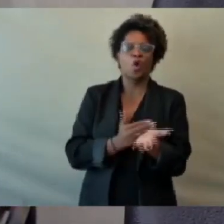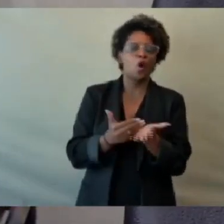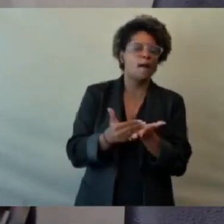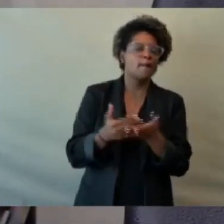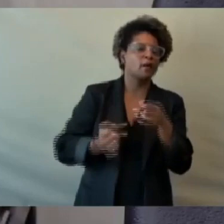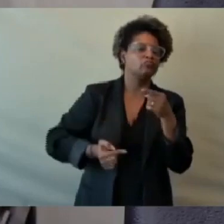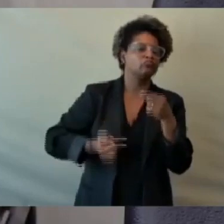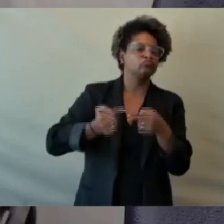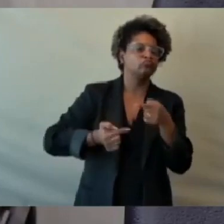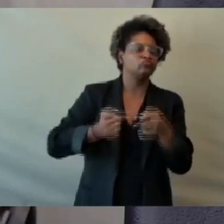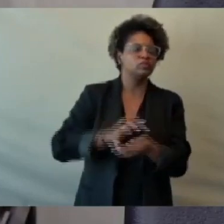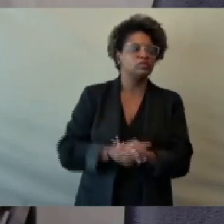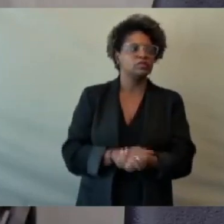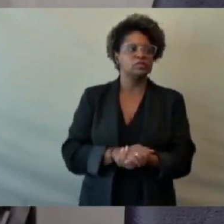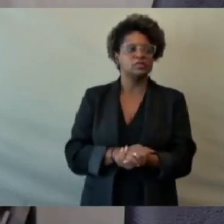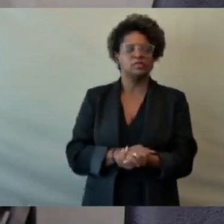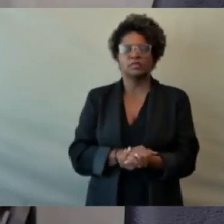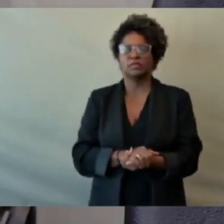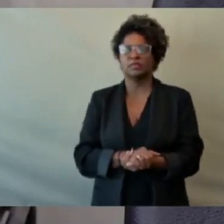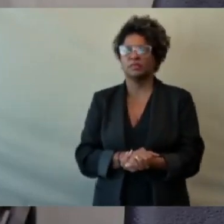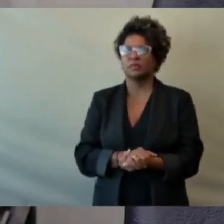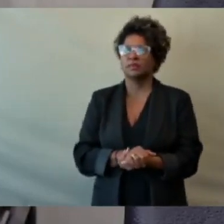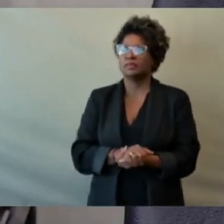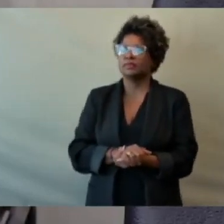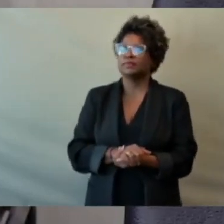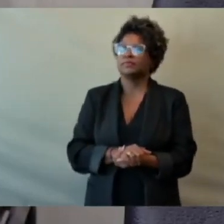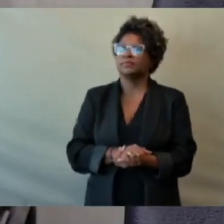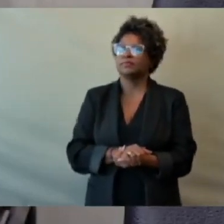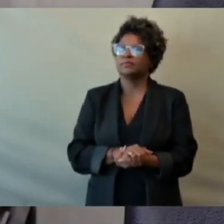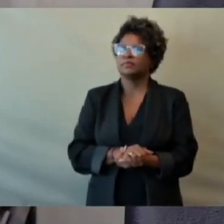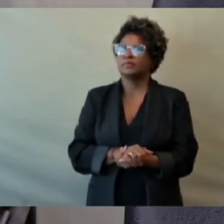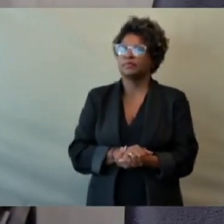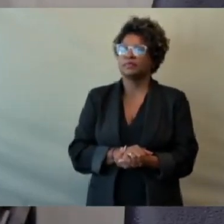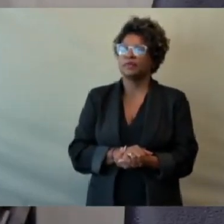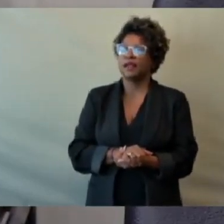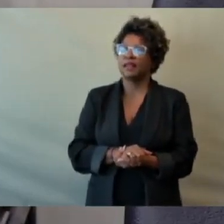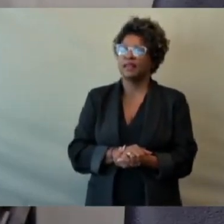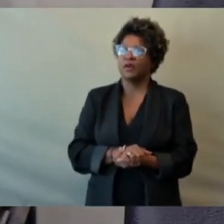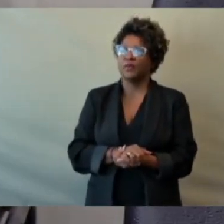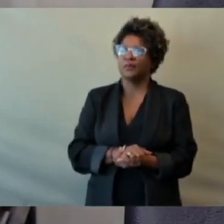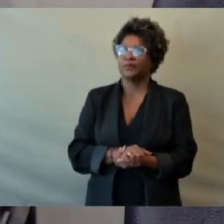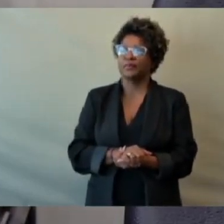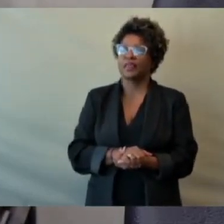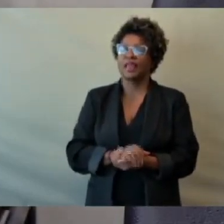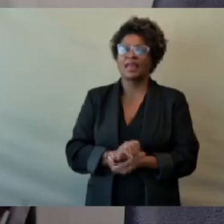debate, nós pedimos uma nota técnica, e essa nota nos foi passada,